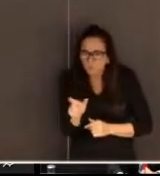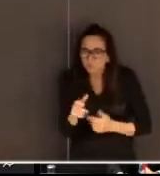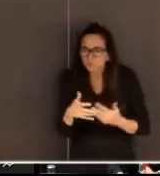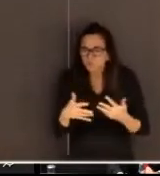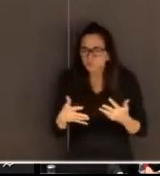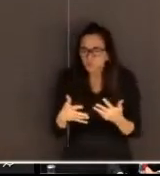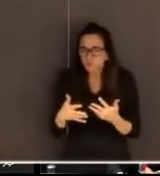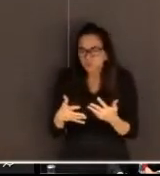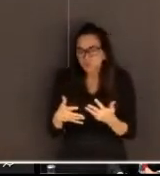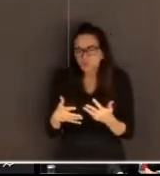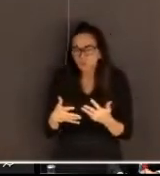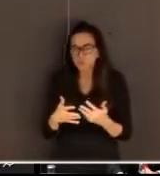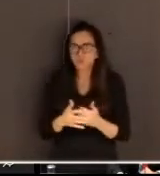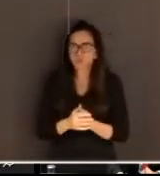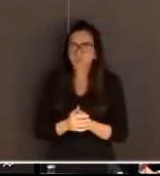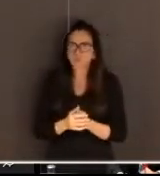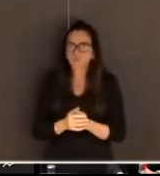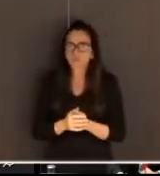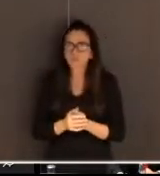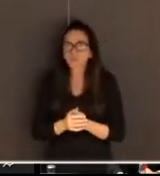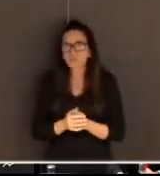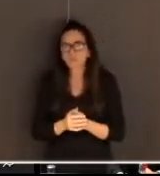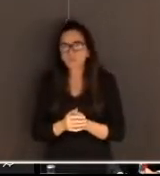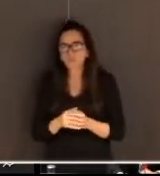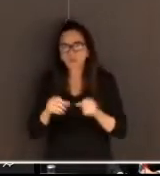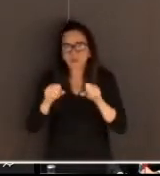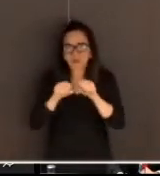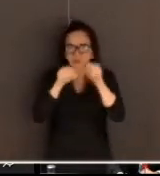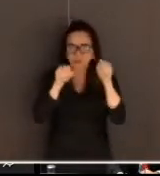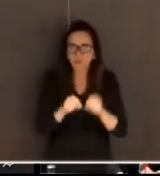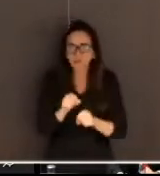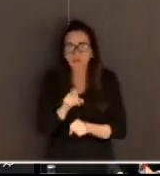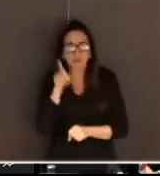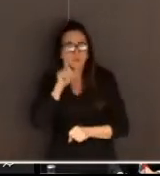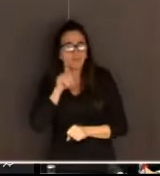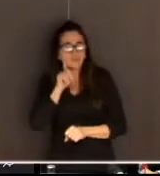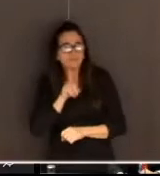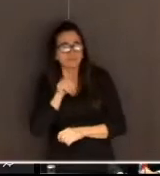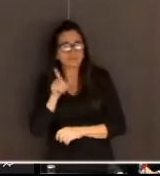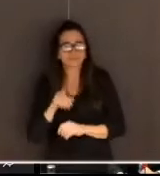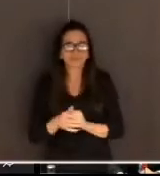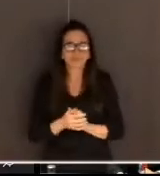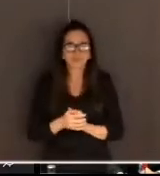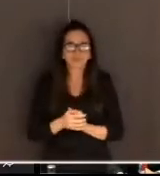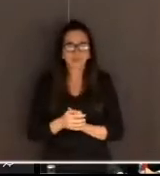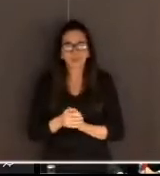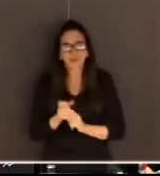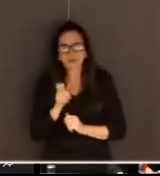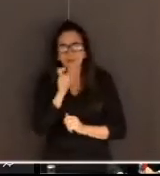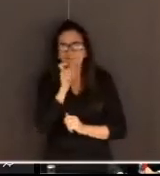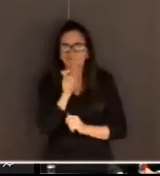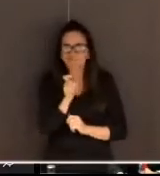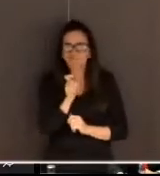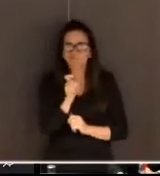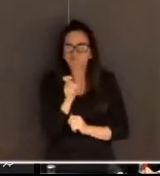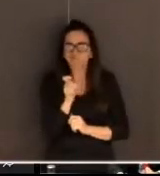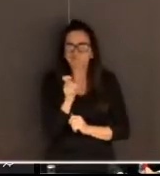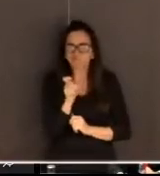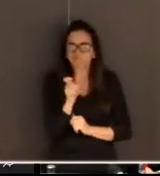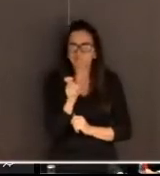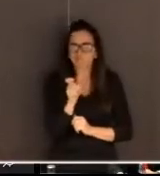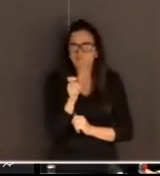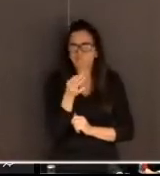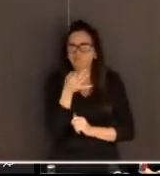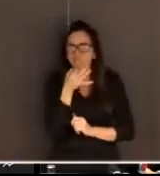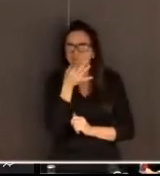do legislador, ou melhor, do sistema anglo-americano, é uma postura extremamente criticada. Por quê? Porque